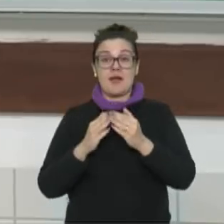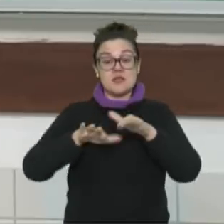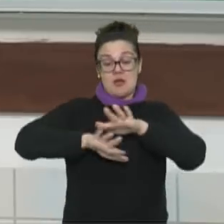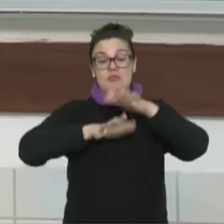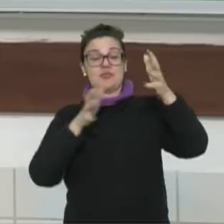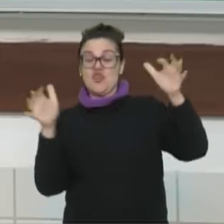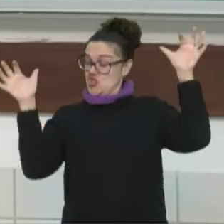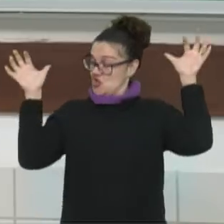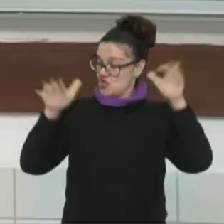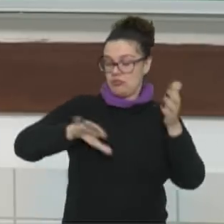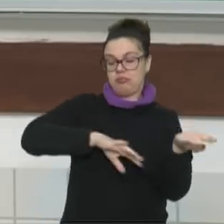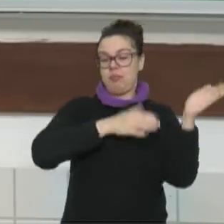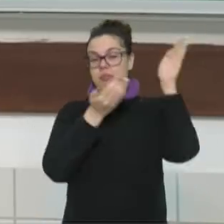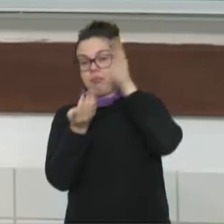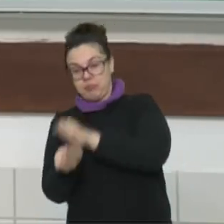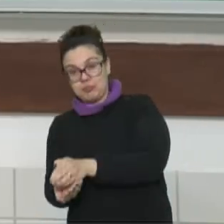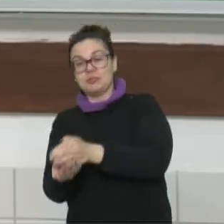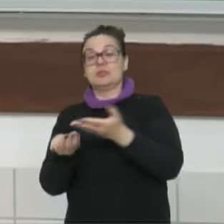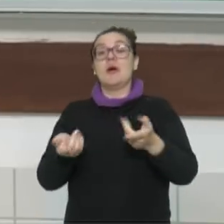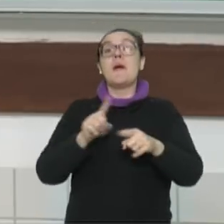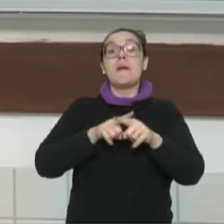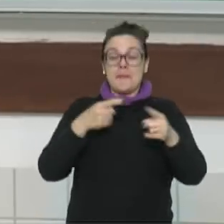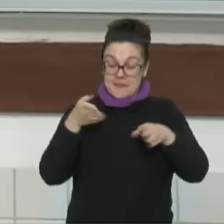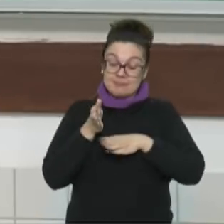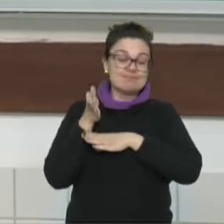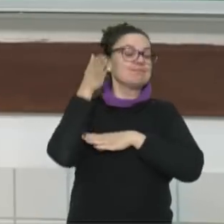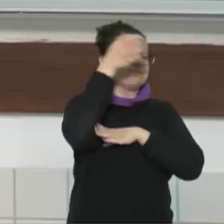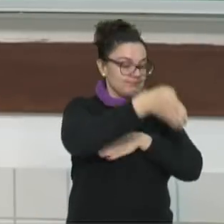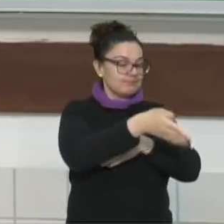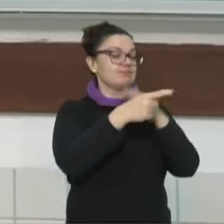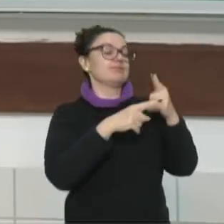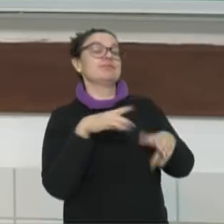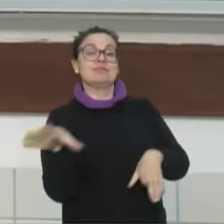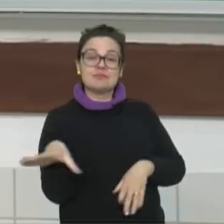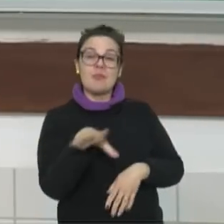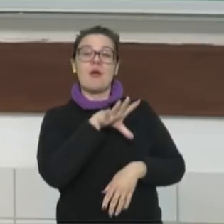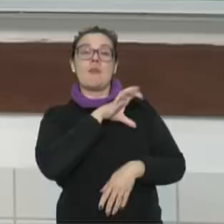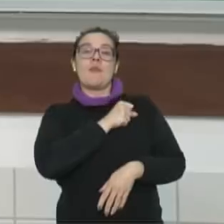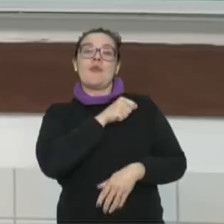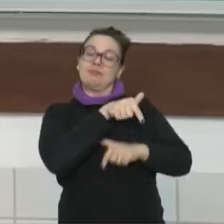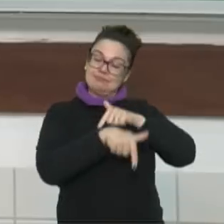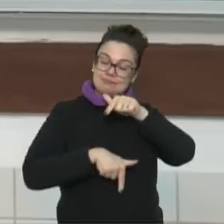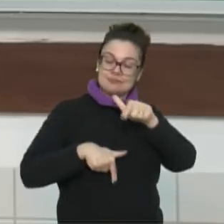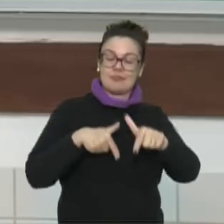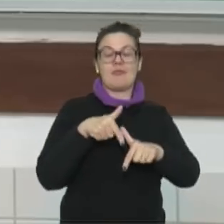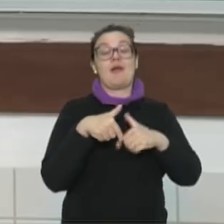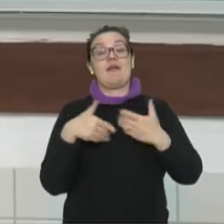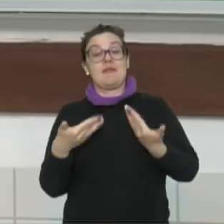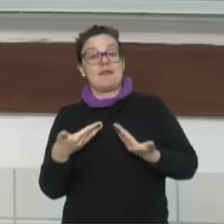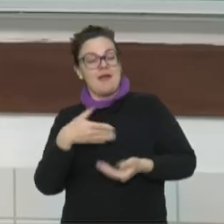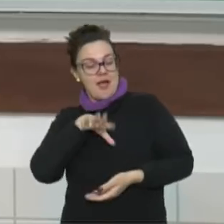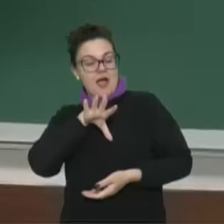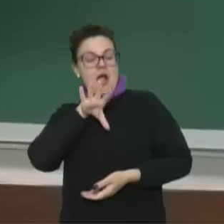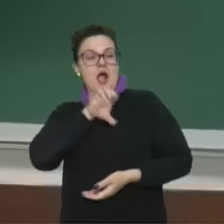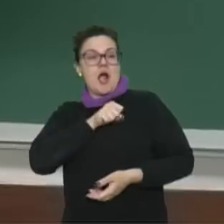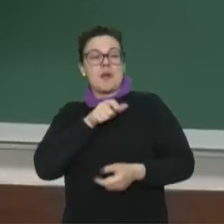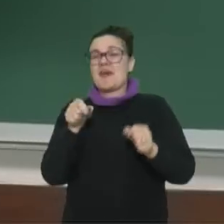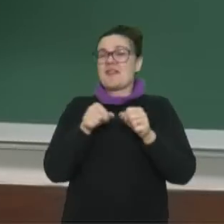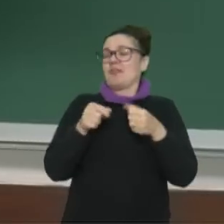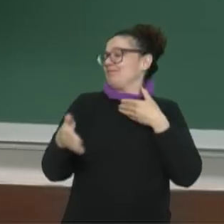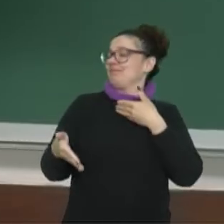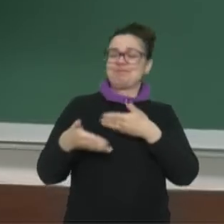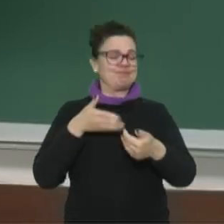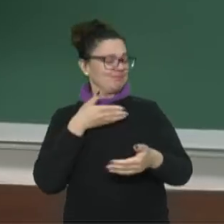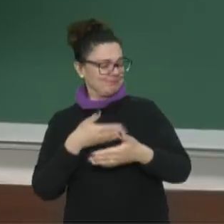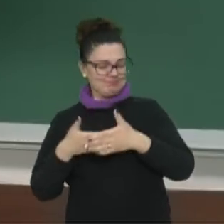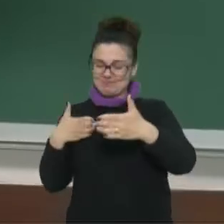vir uma tempestade, mas eles vão porque eles amam o que fazem, né? E quando a gente ama o que faz, não há limites, não há